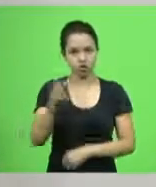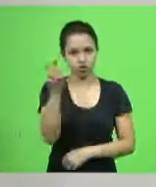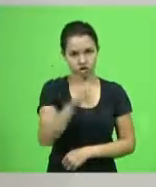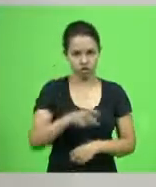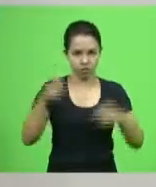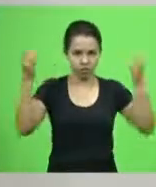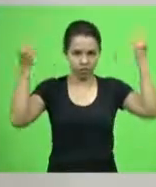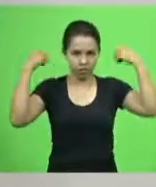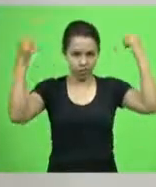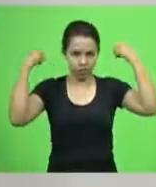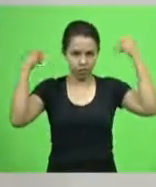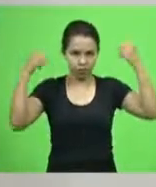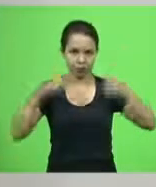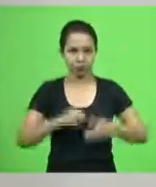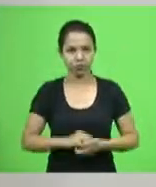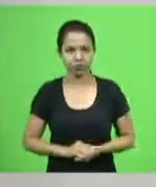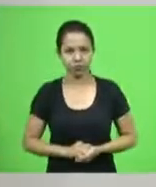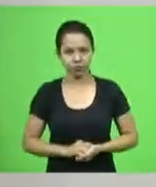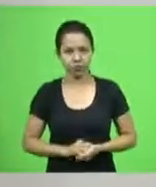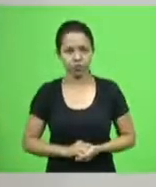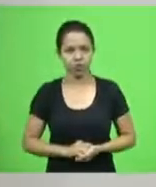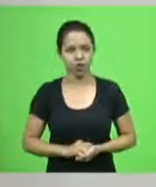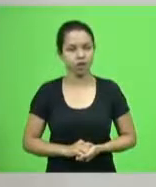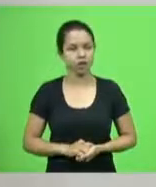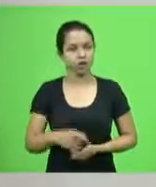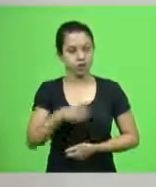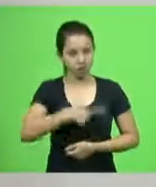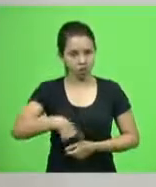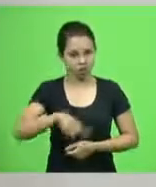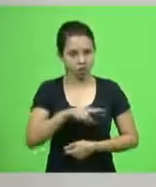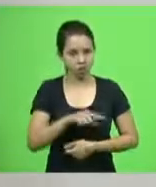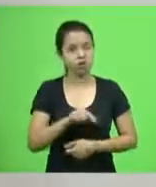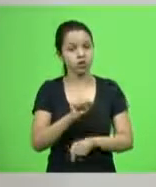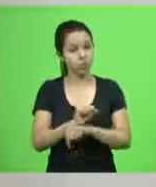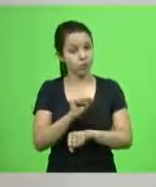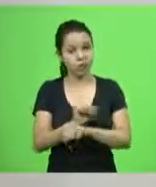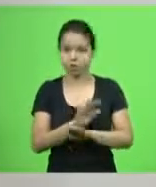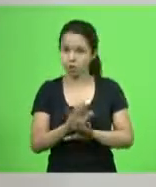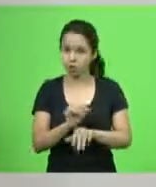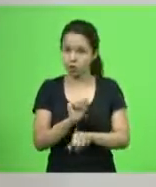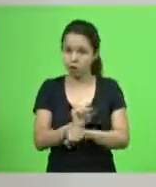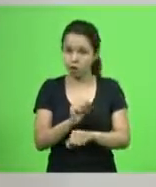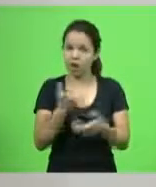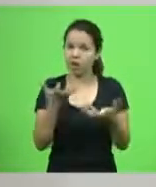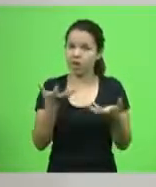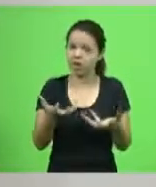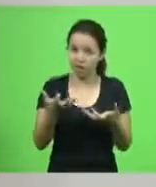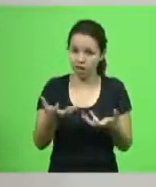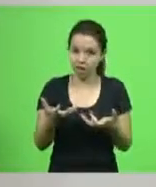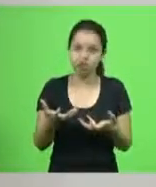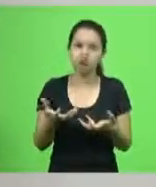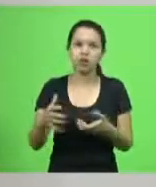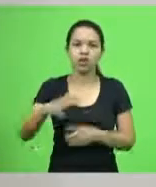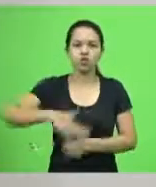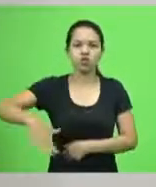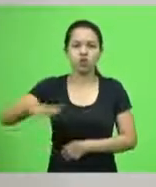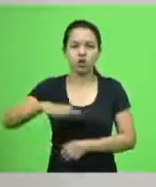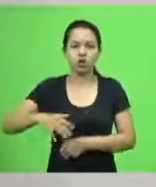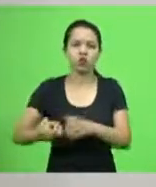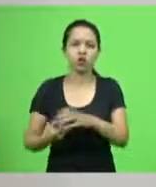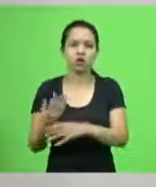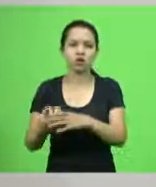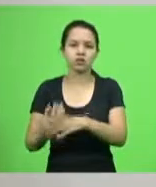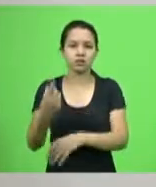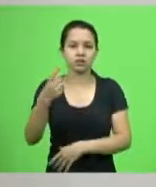uma expectativa, portanto, aqui é expectativa, na região, de criação de